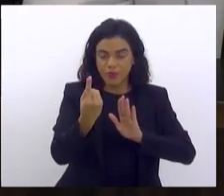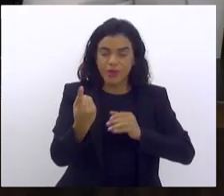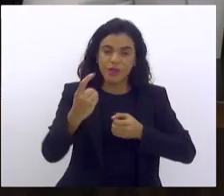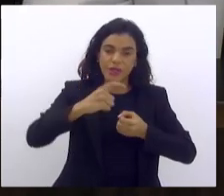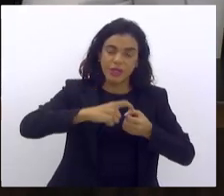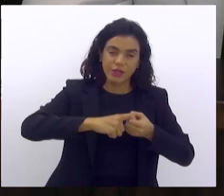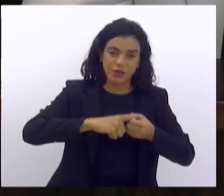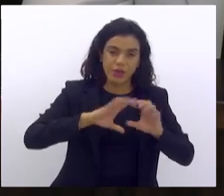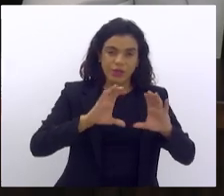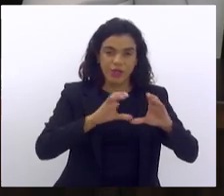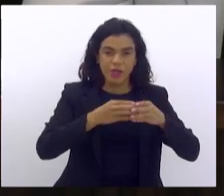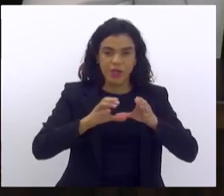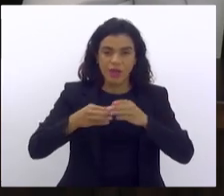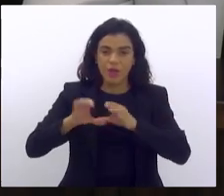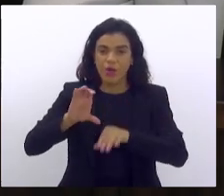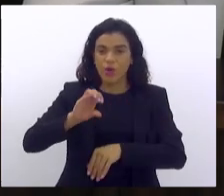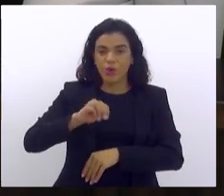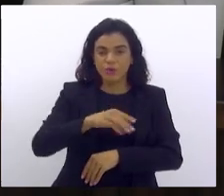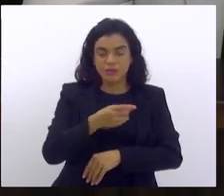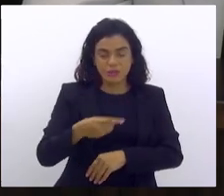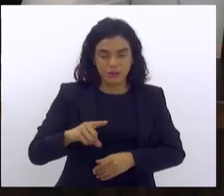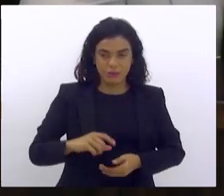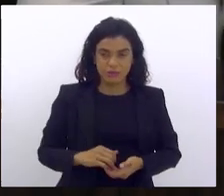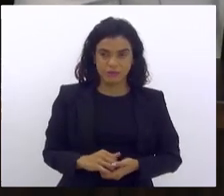retorna às comissões.